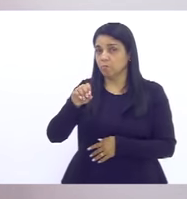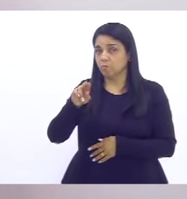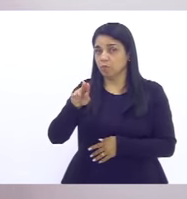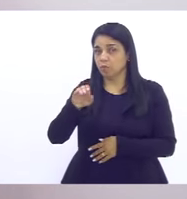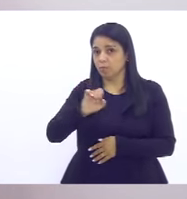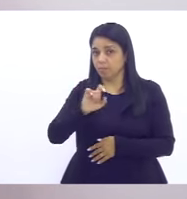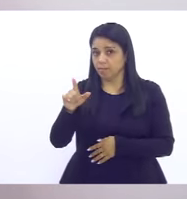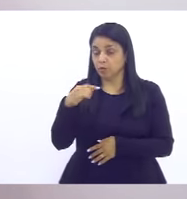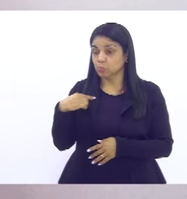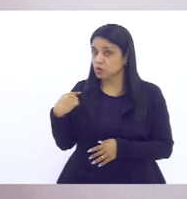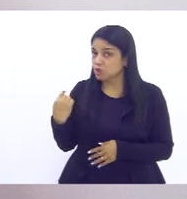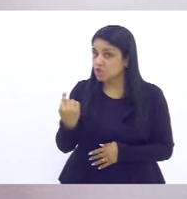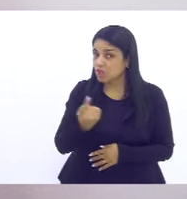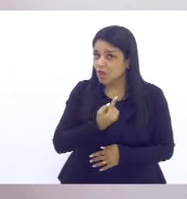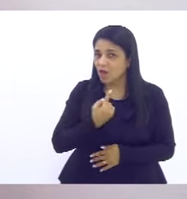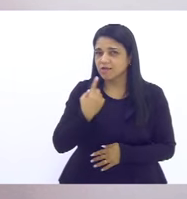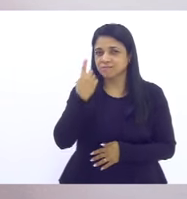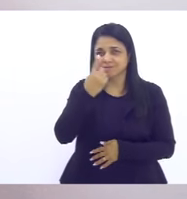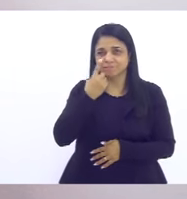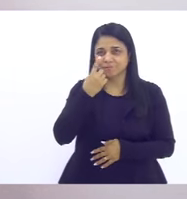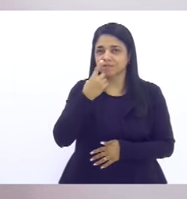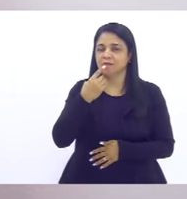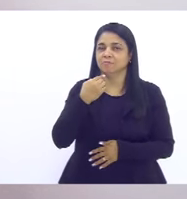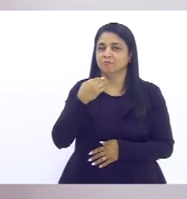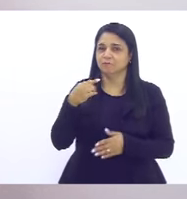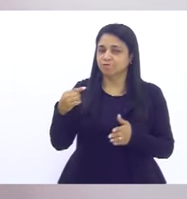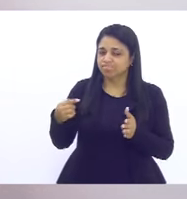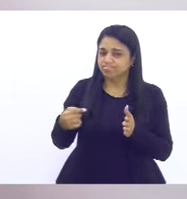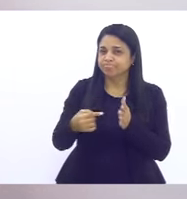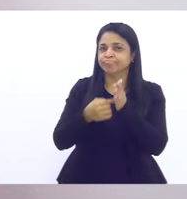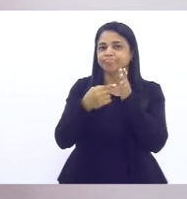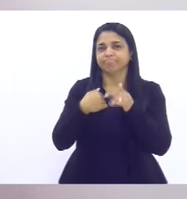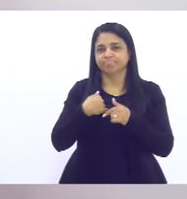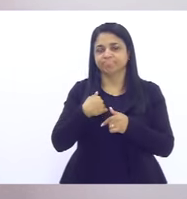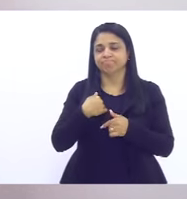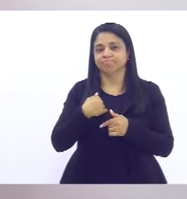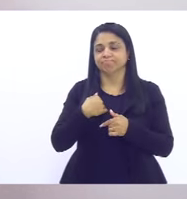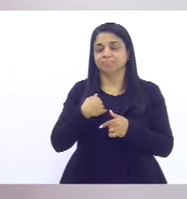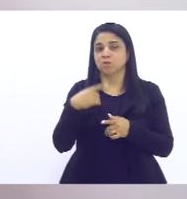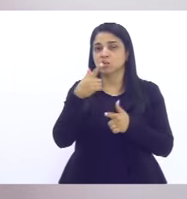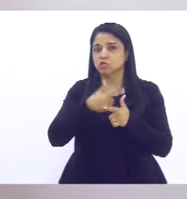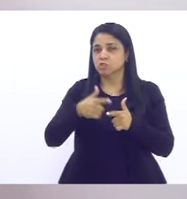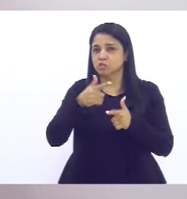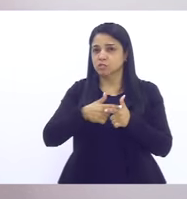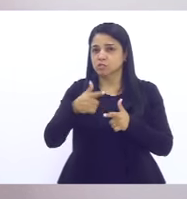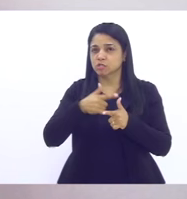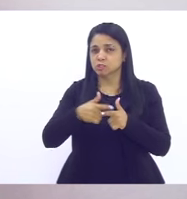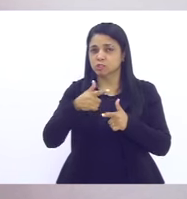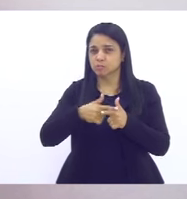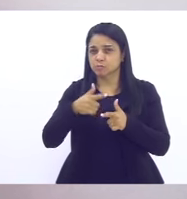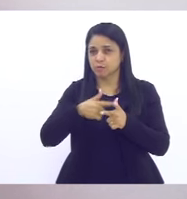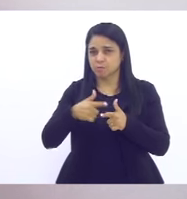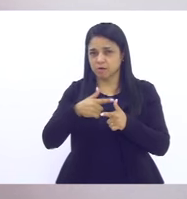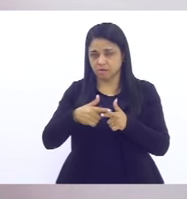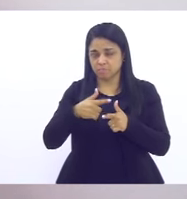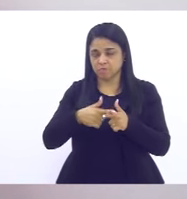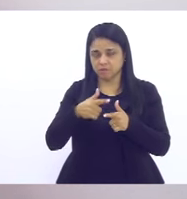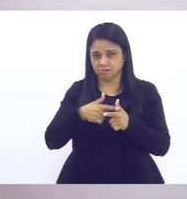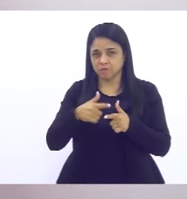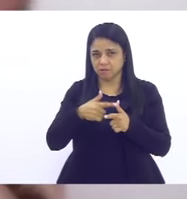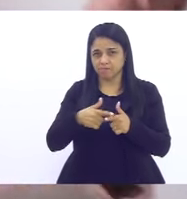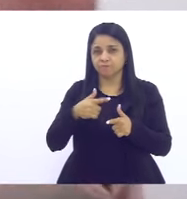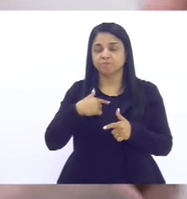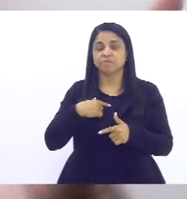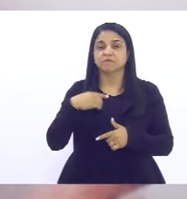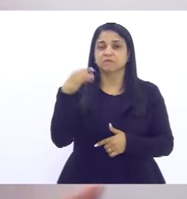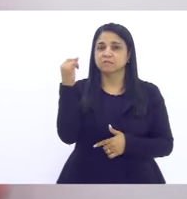todos nós fomos acionados no problema da energia, que nós não vamos ficar pontuando as consequências,